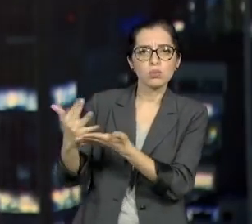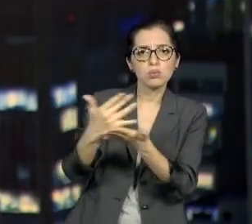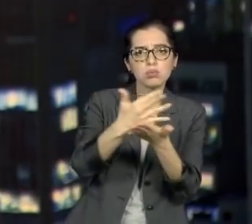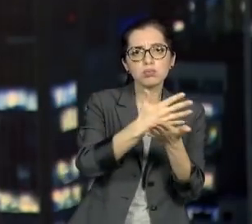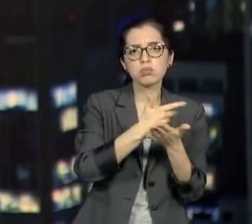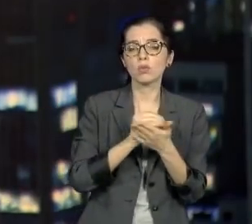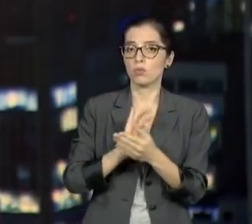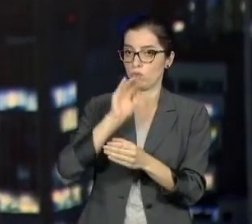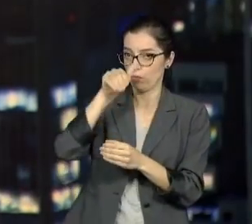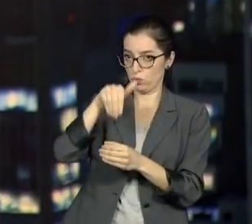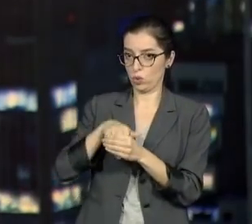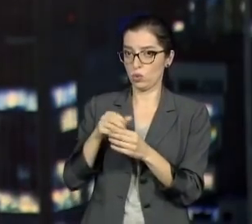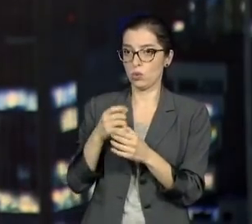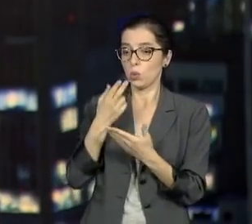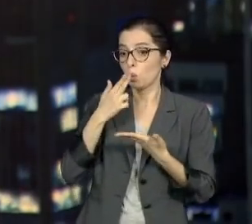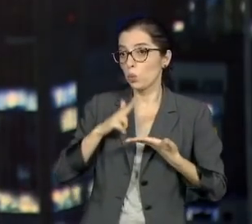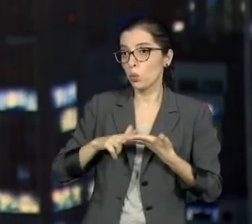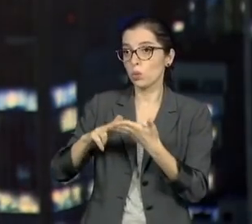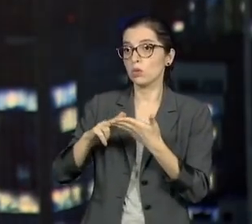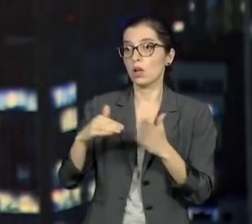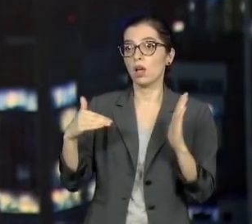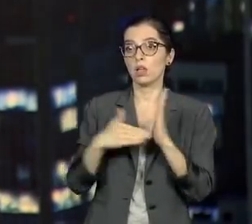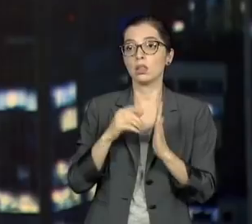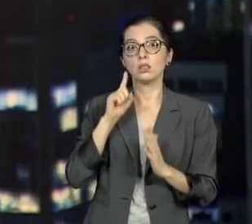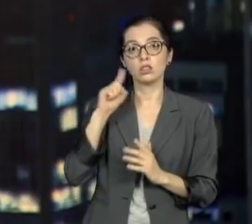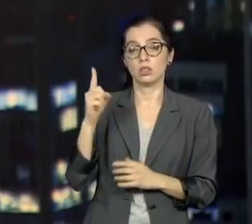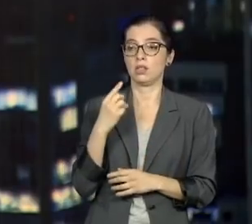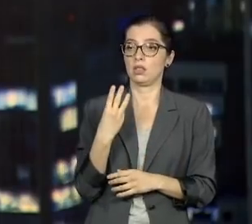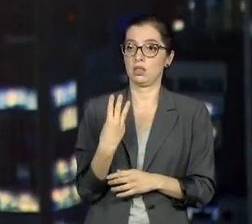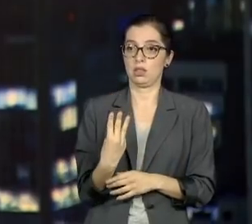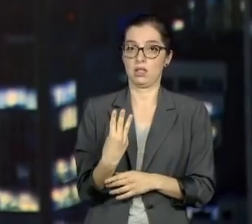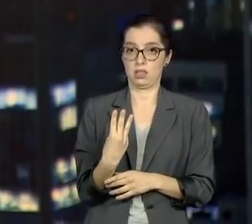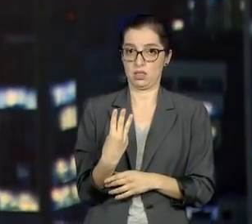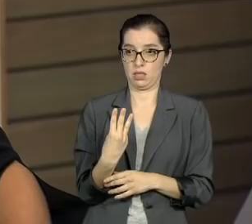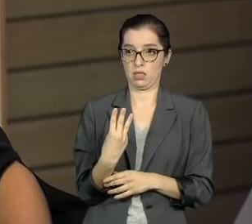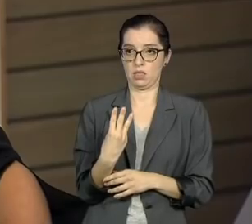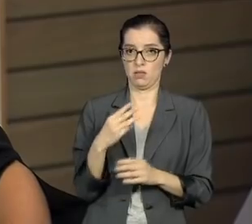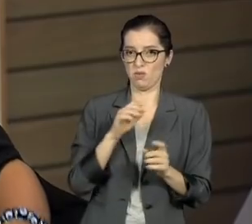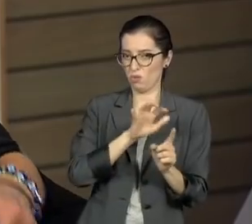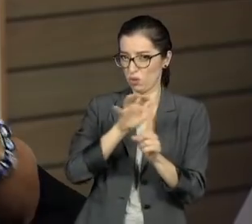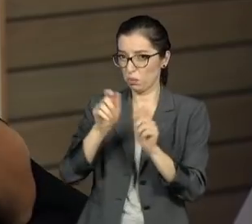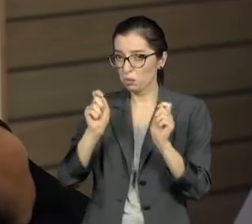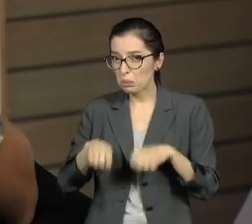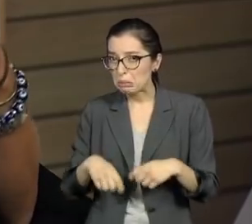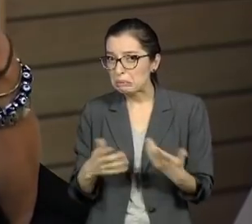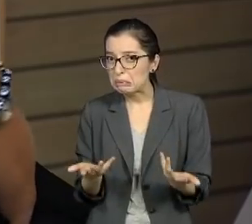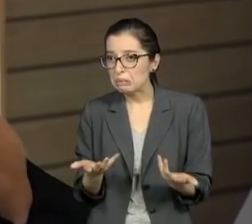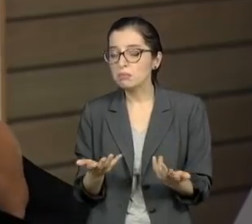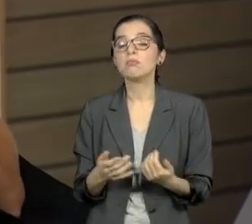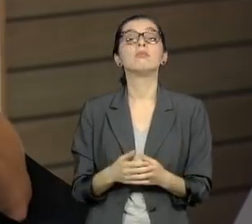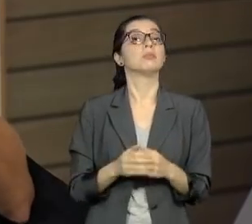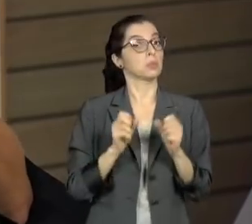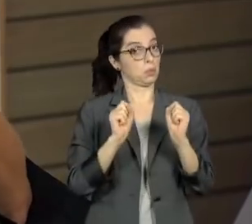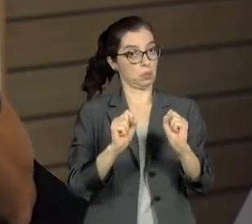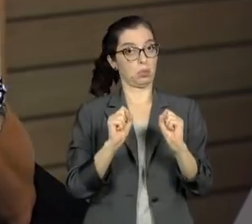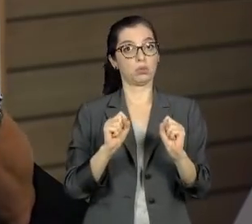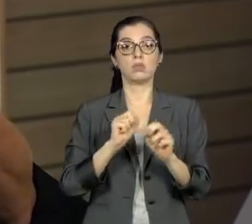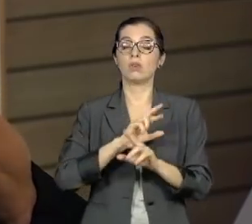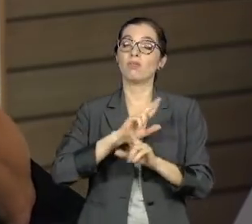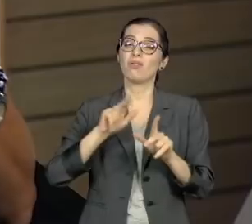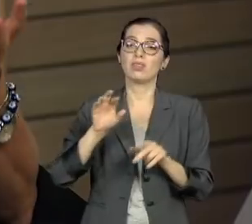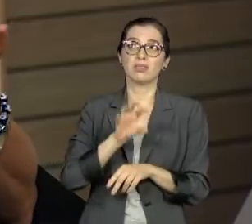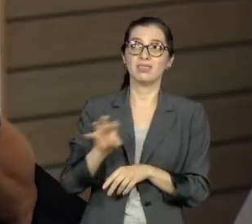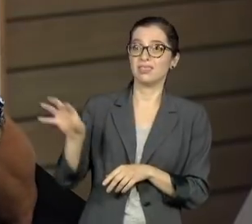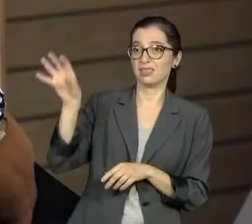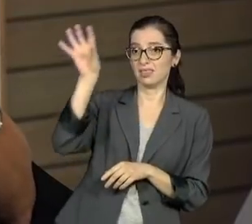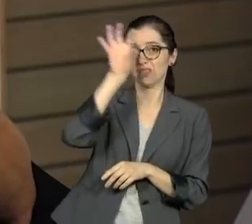feita até o dia 3. Isso pode mudar o cenário, né? Isso pode mudar o cenário, isso está acontecendo em vários estados, porque cada estado